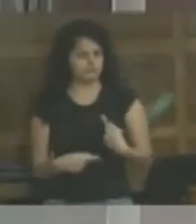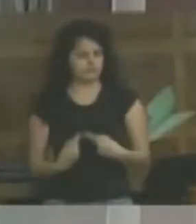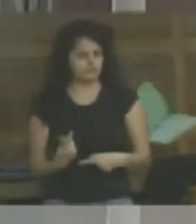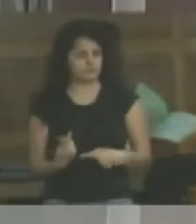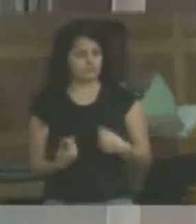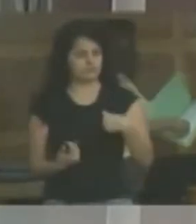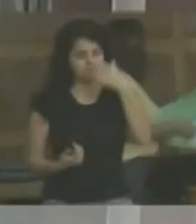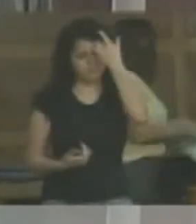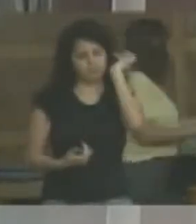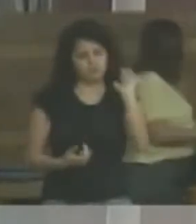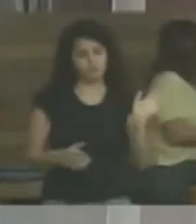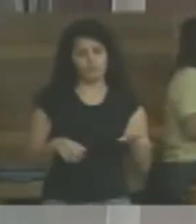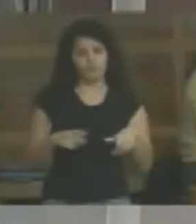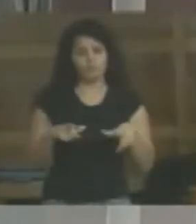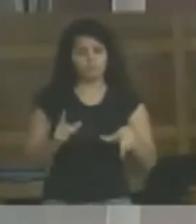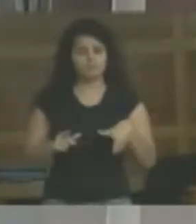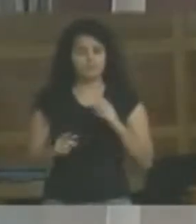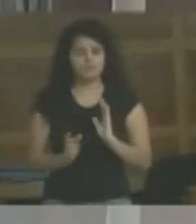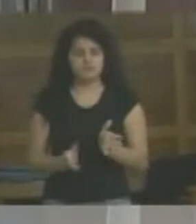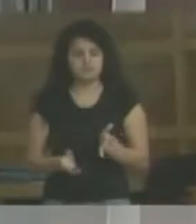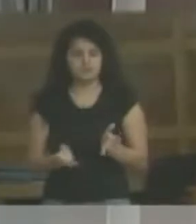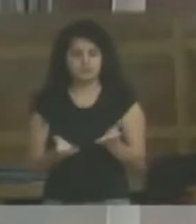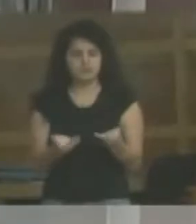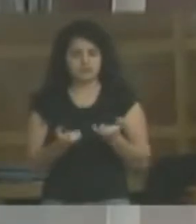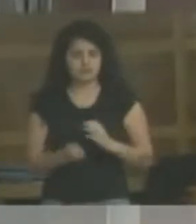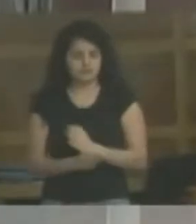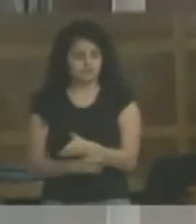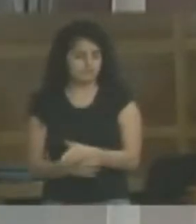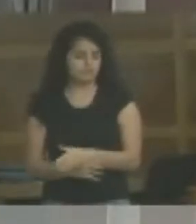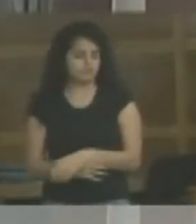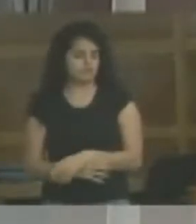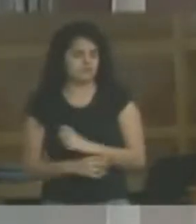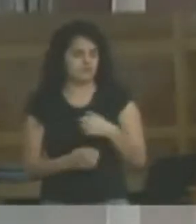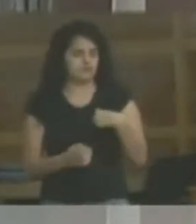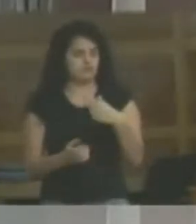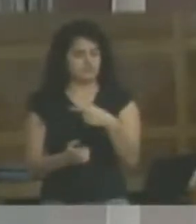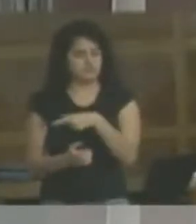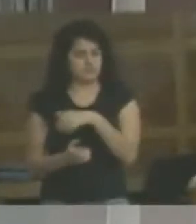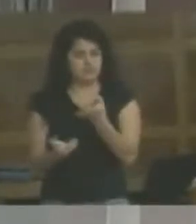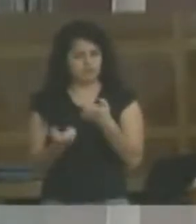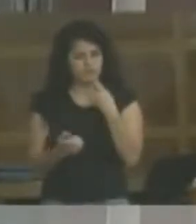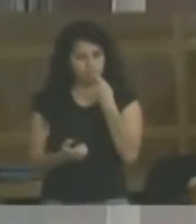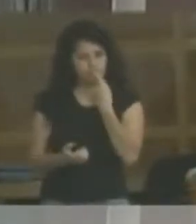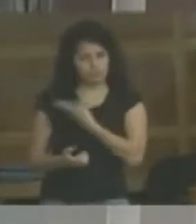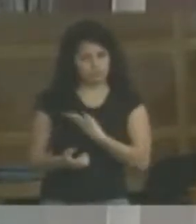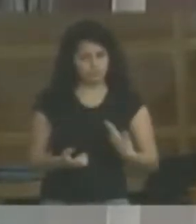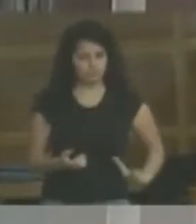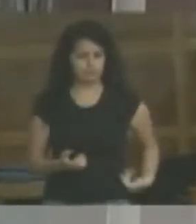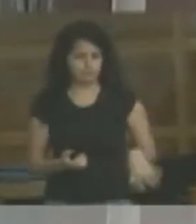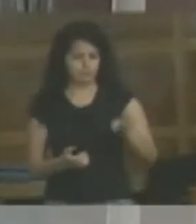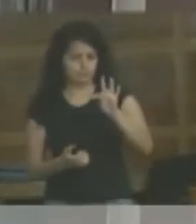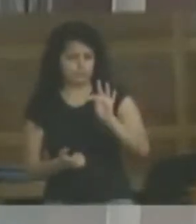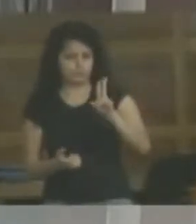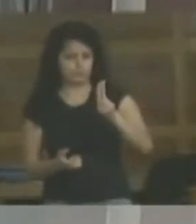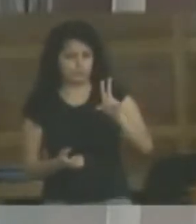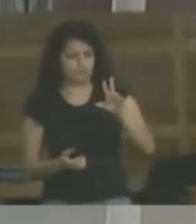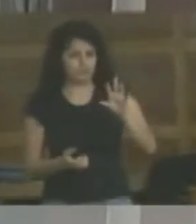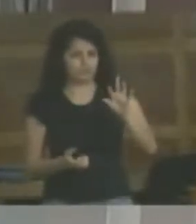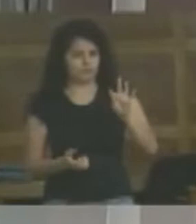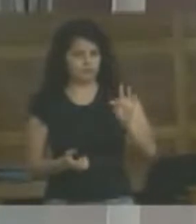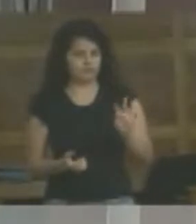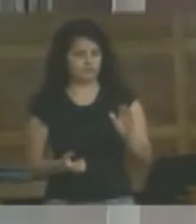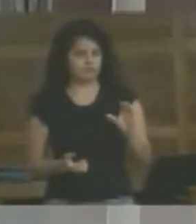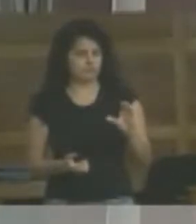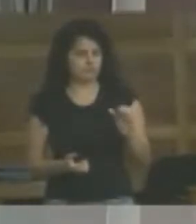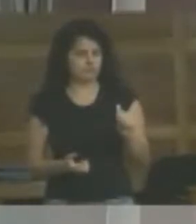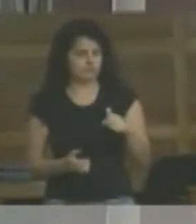aonde ele quer chegar, né? Ele quer falar do deputado Gustavo Tutuca, mas é política, vamos lá. Mas